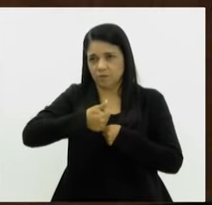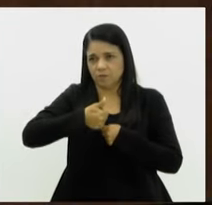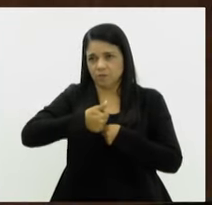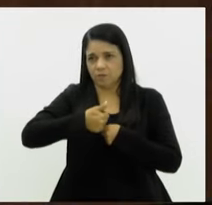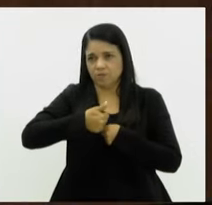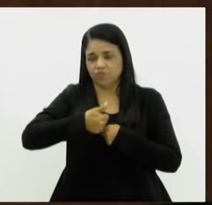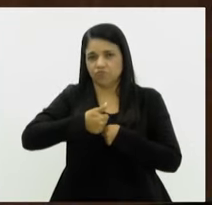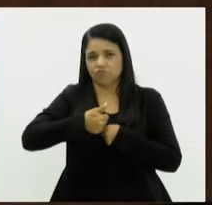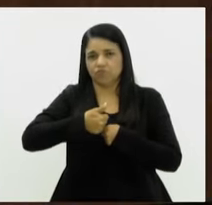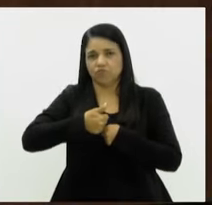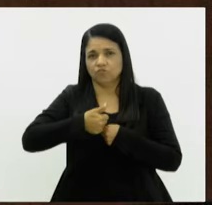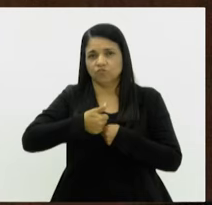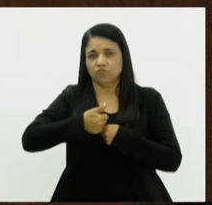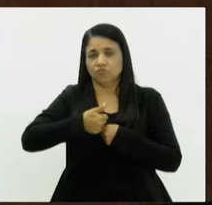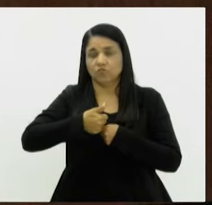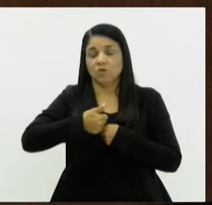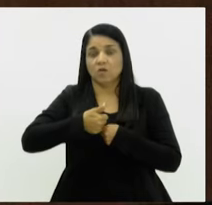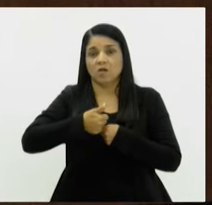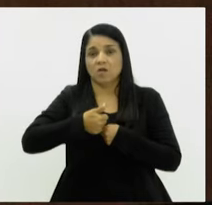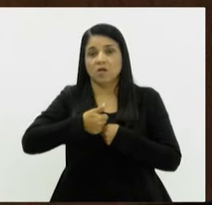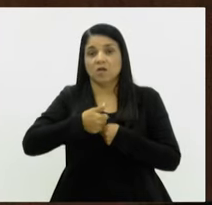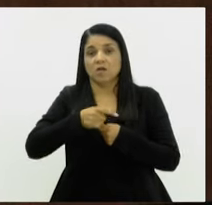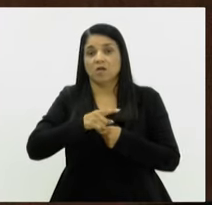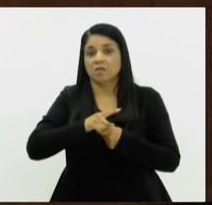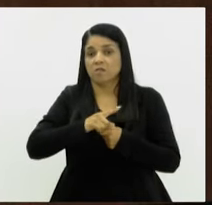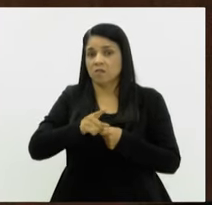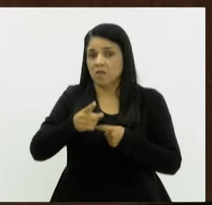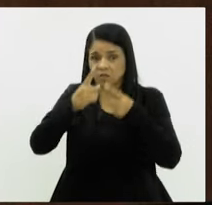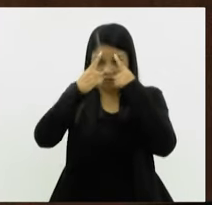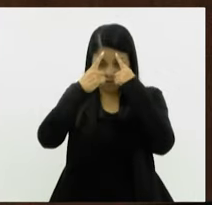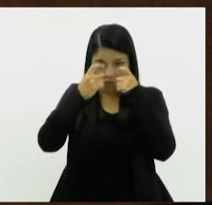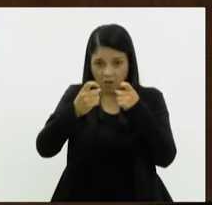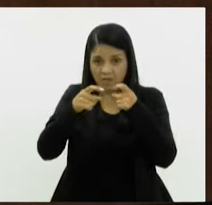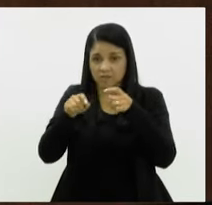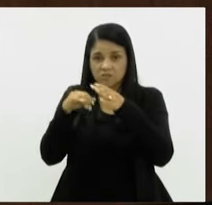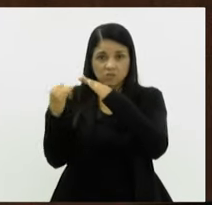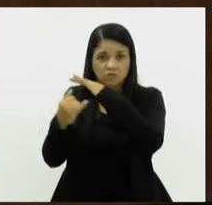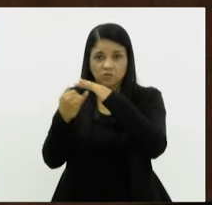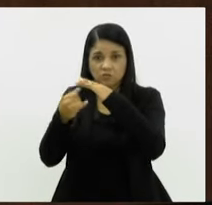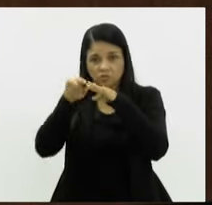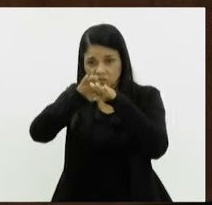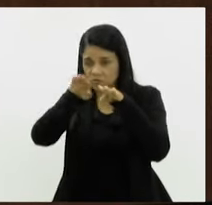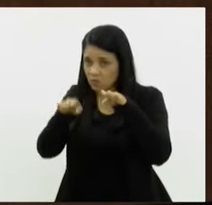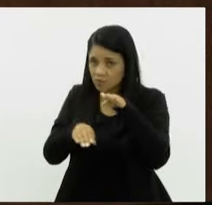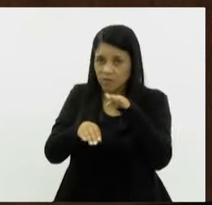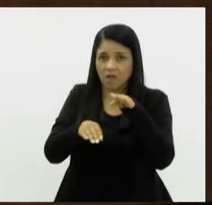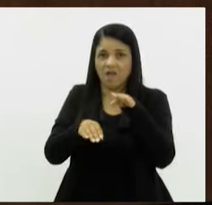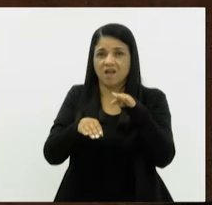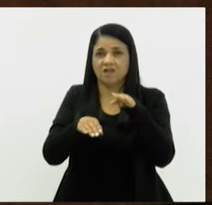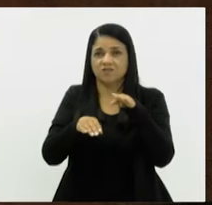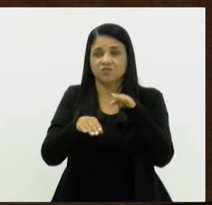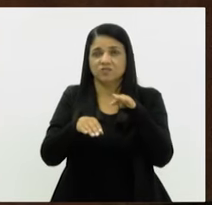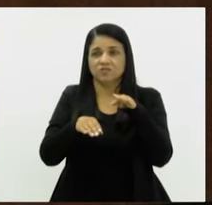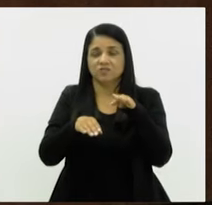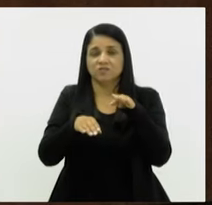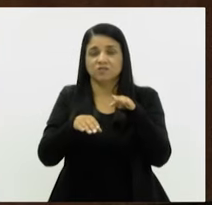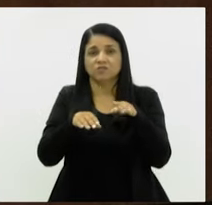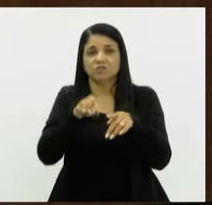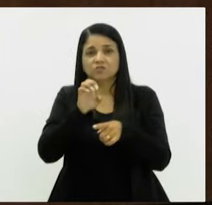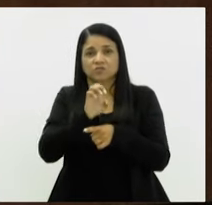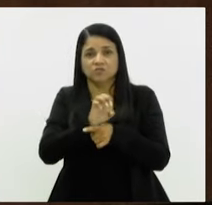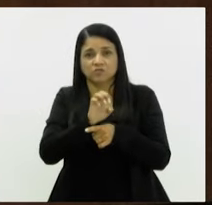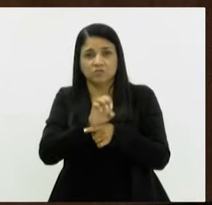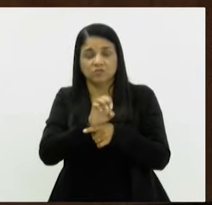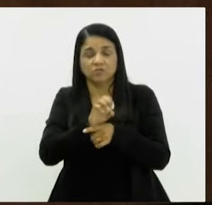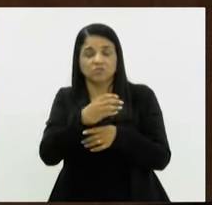não devendo ser submetidas à violência institucional motivada por desigualdades oriundas de seu estado de saúde ligado